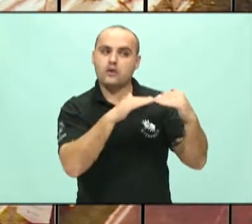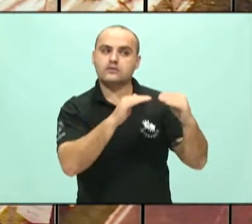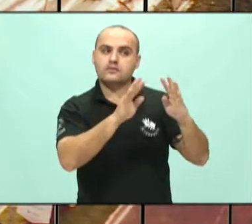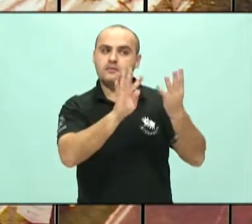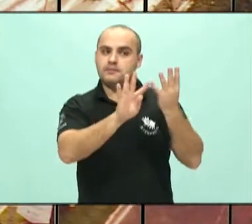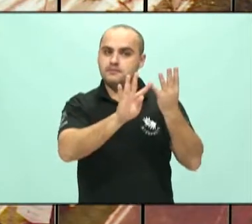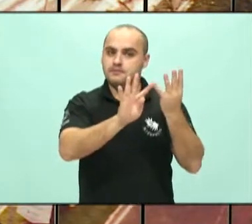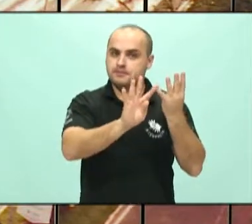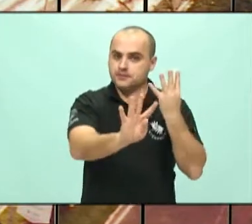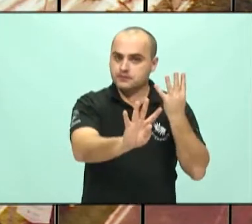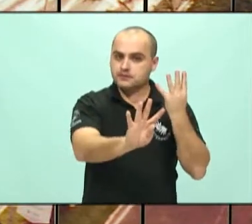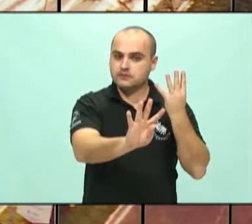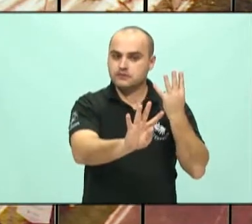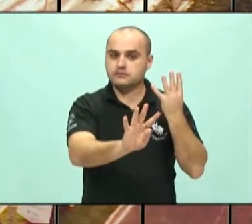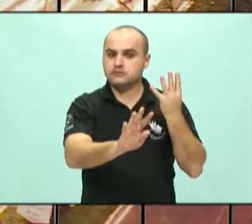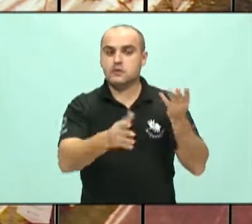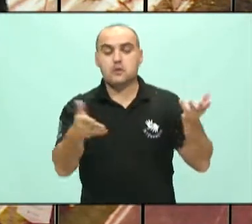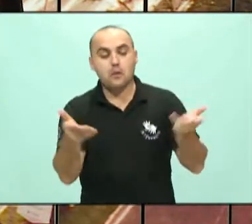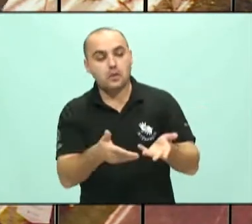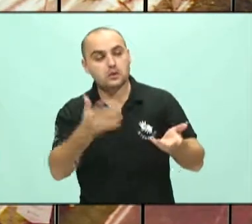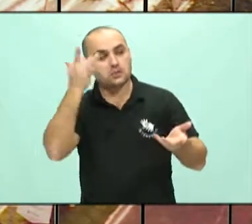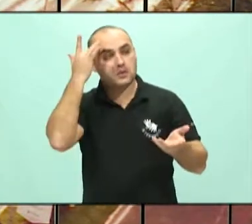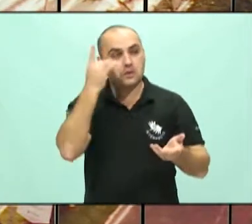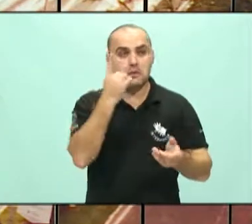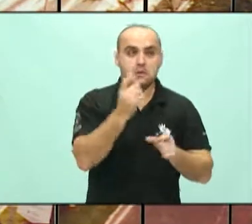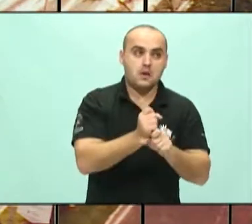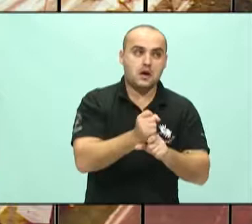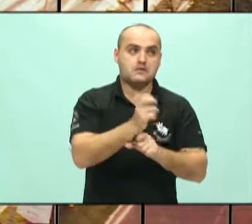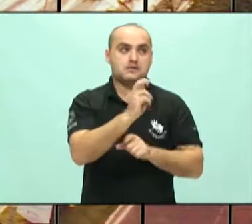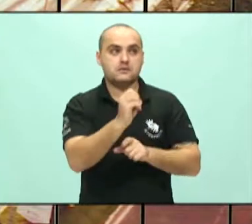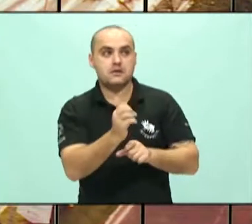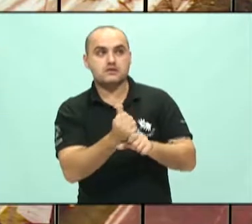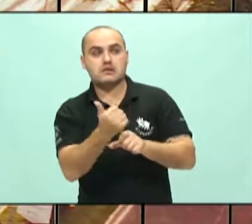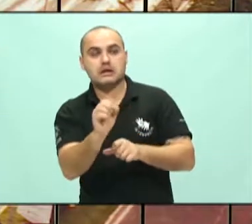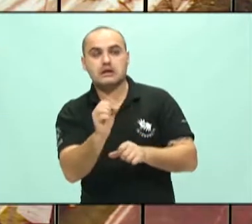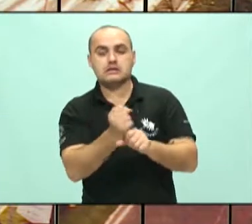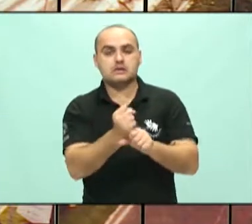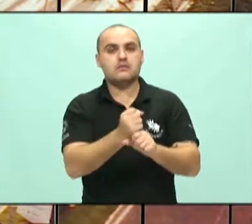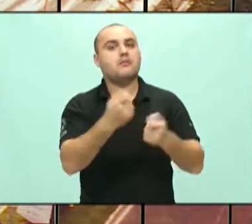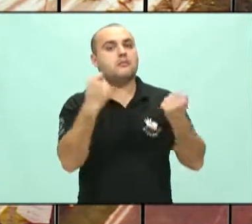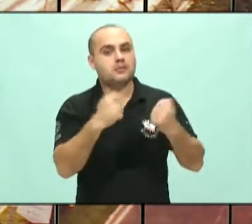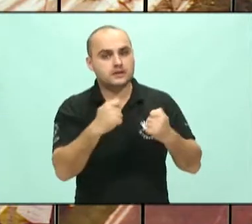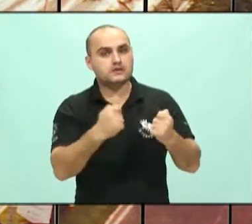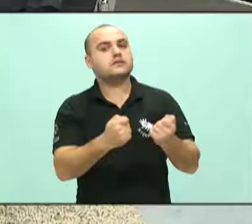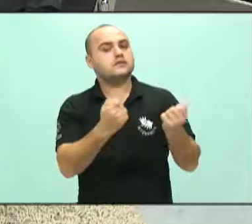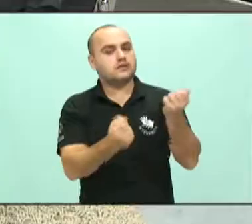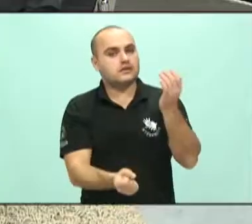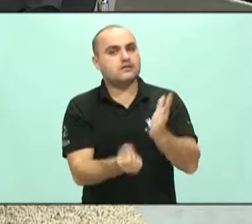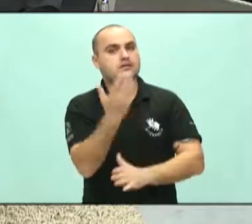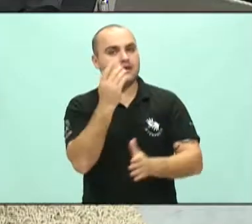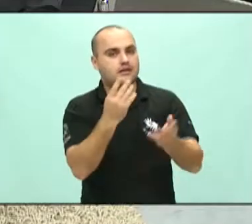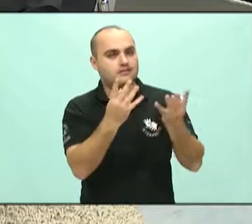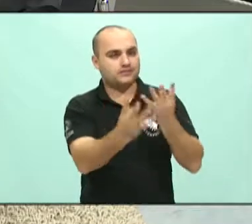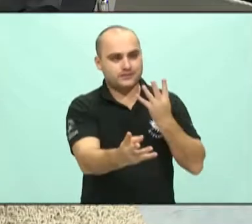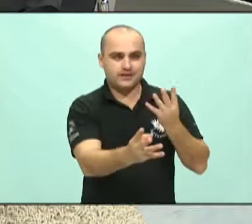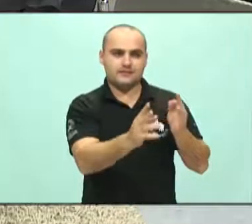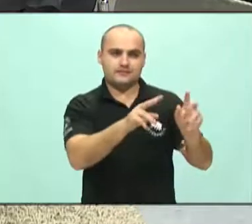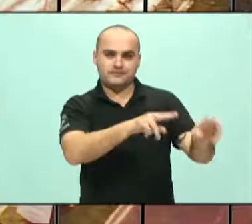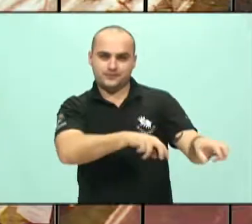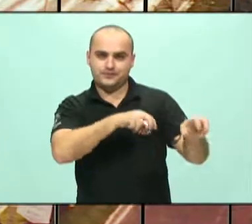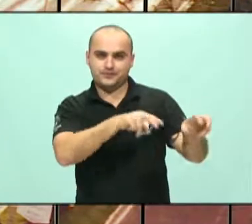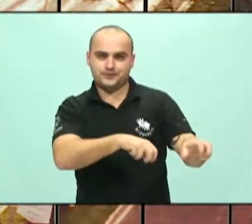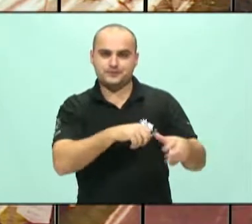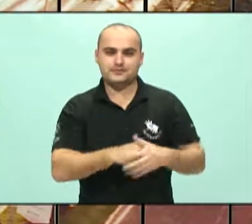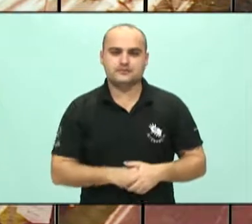que mais hoje, mais amanhã, daqui 1 ano, 5 anos, 10 anos, nós temos que ter o binário da Fazenda. Sem dúvida. É que não vai